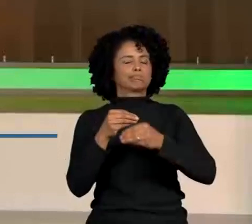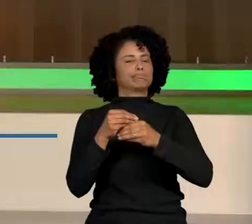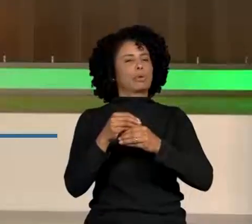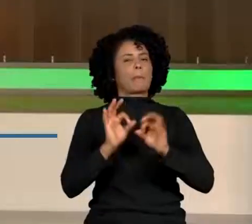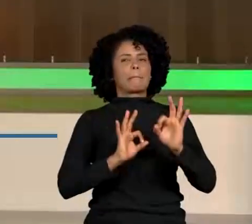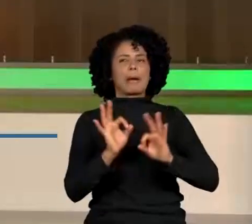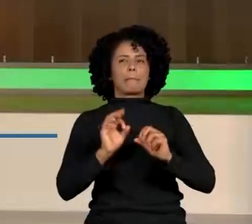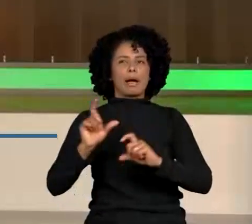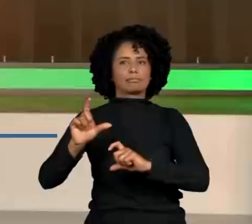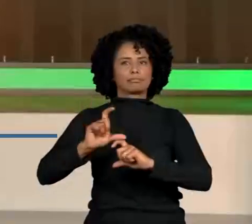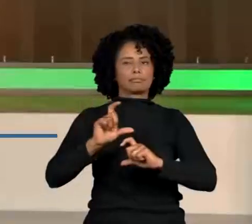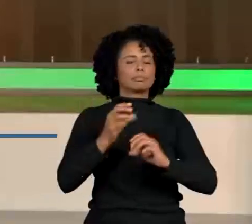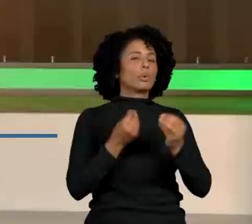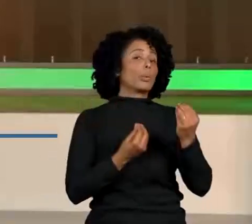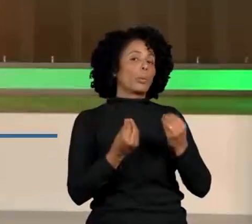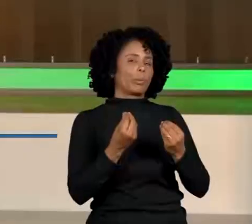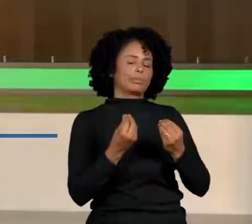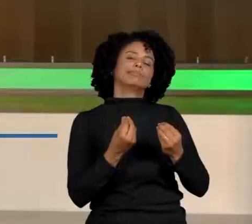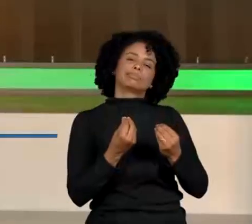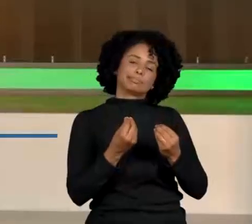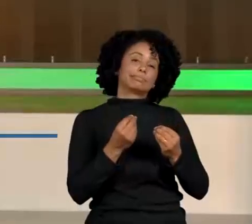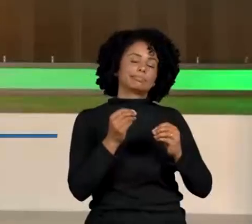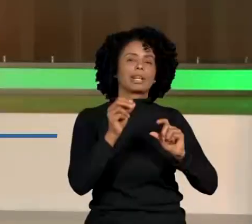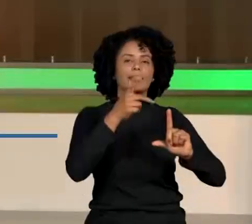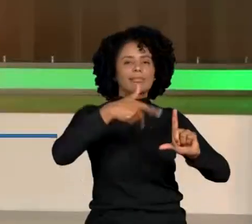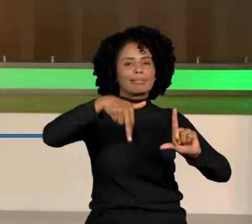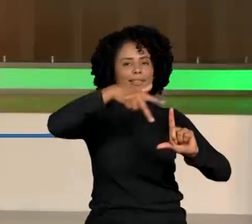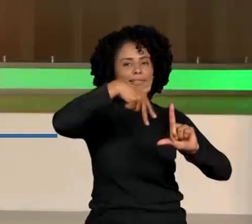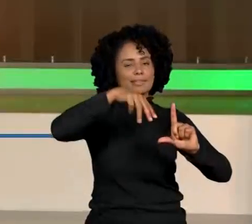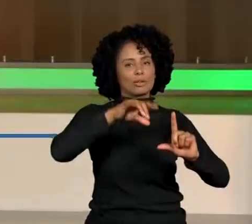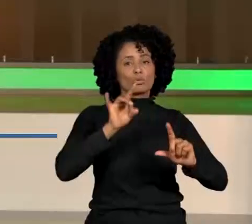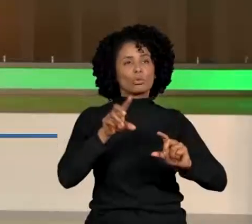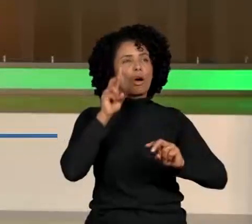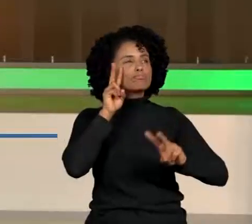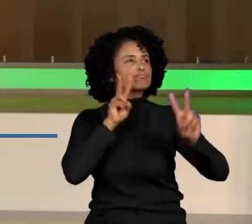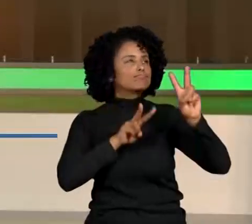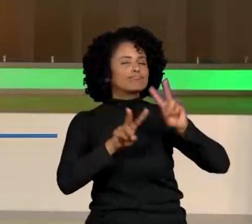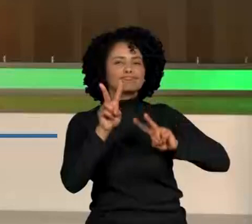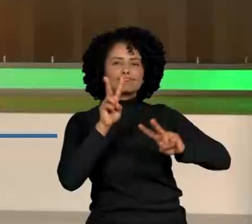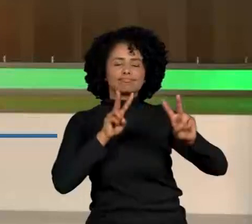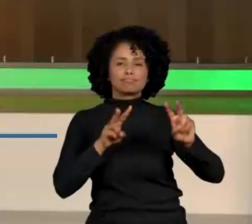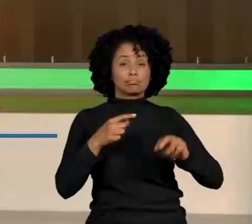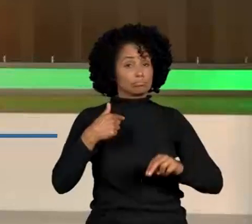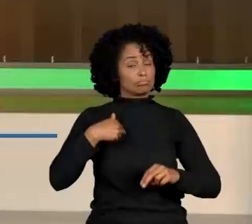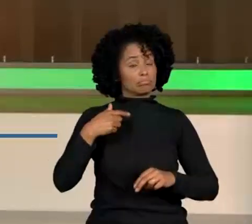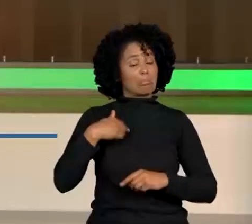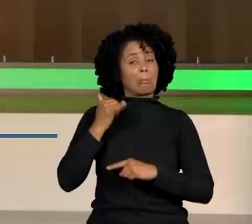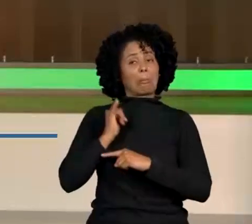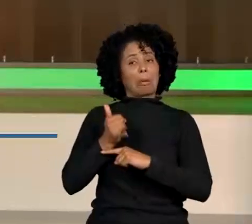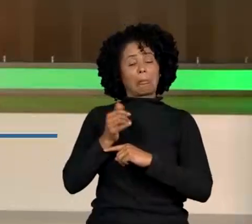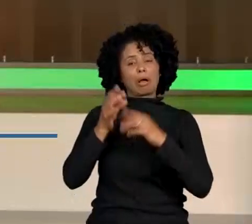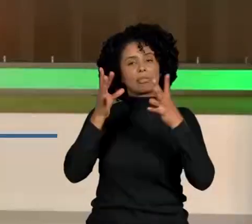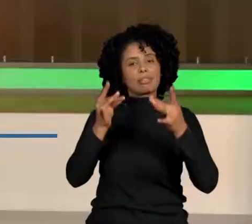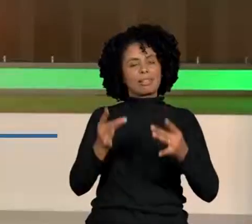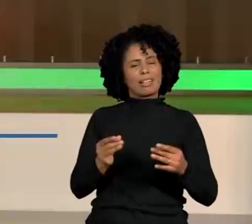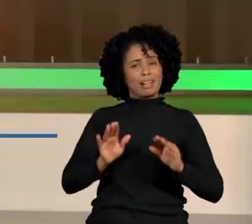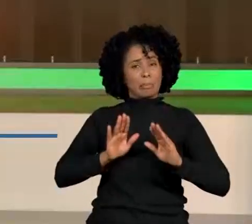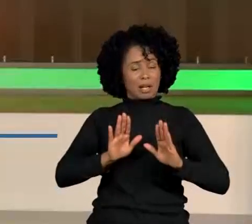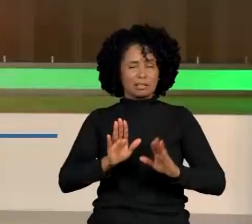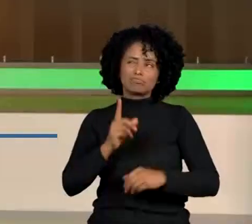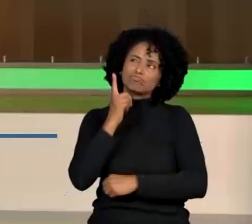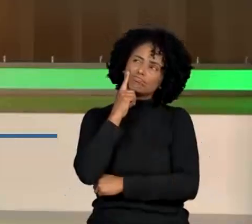através das imagens. Então, as imagens foram contando a história. Mesmo que eu fiz a descrição, ou se você pegar